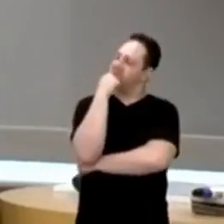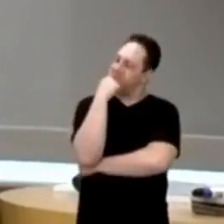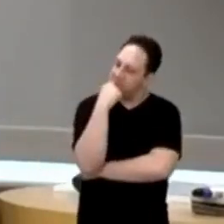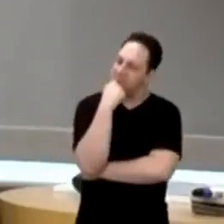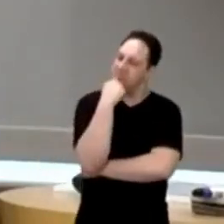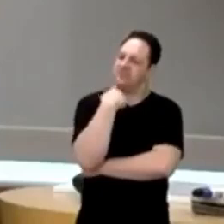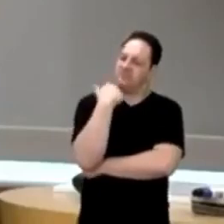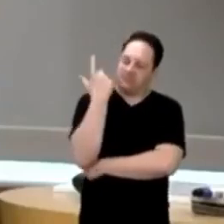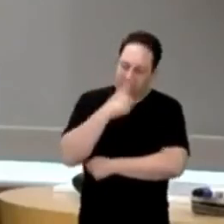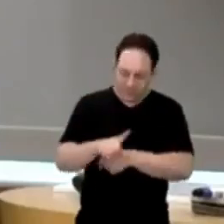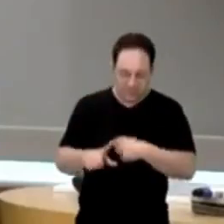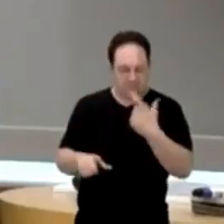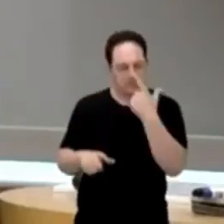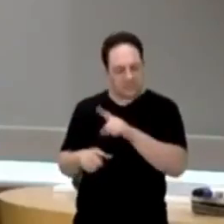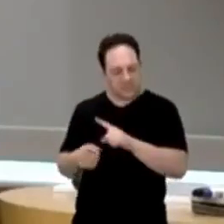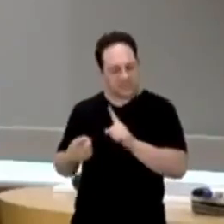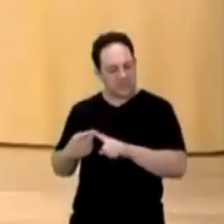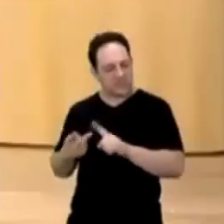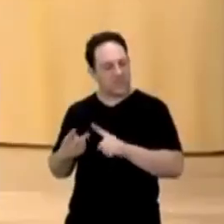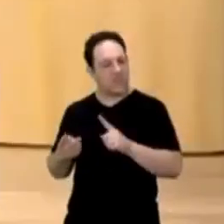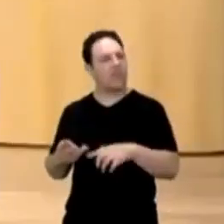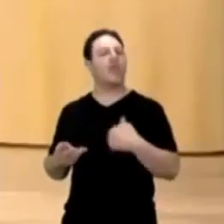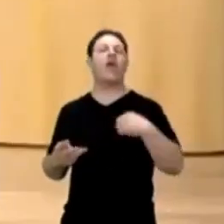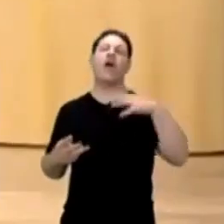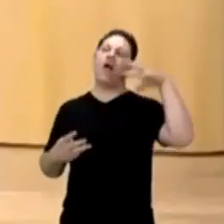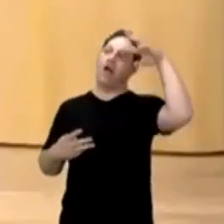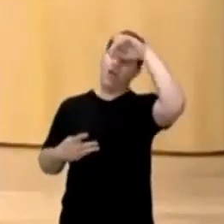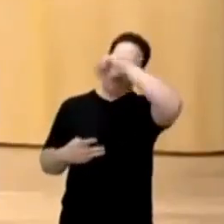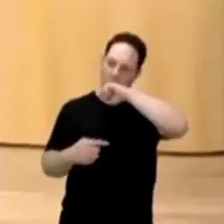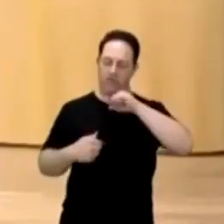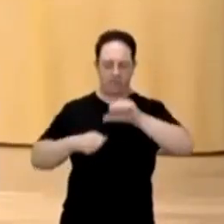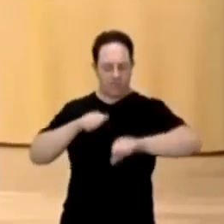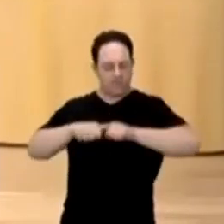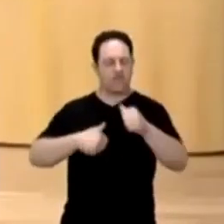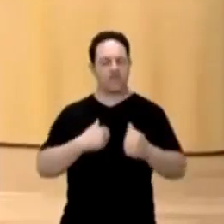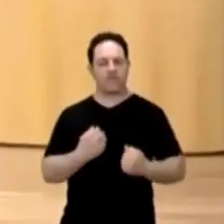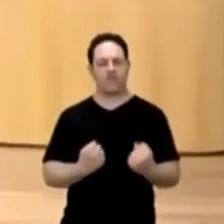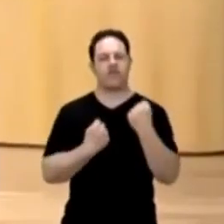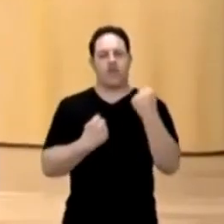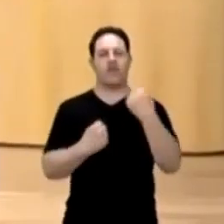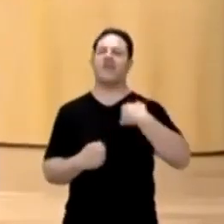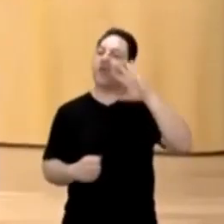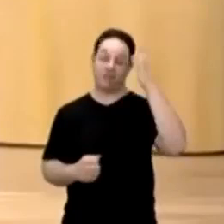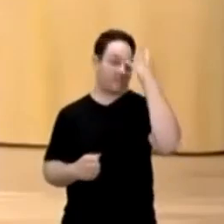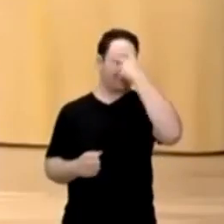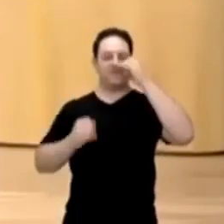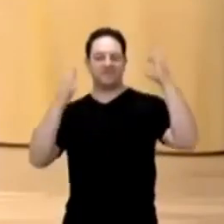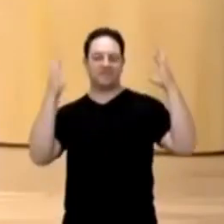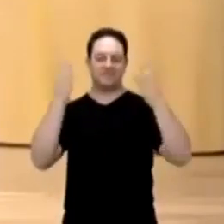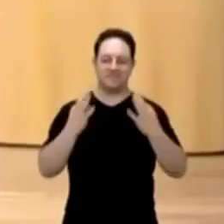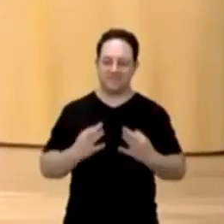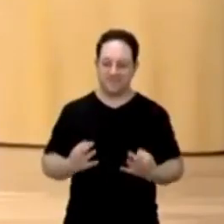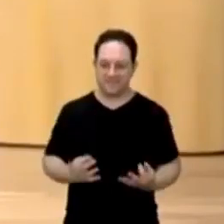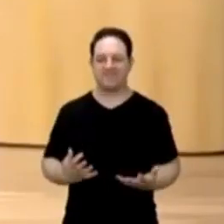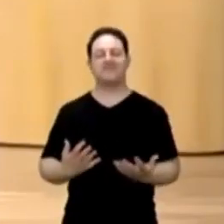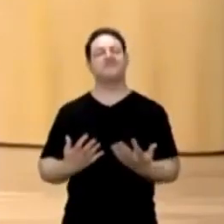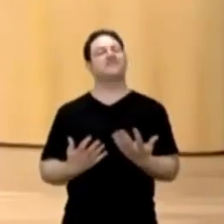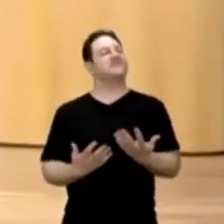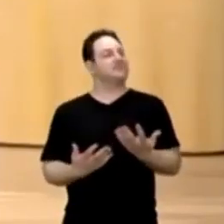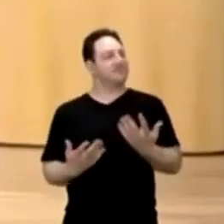Nossa. Olha só, mano! Você mudou. Mais forte. Você tá mais forte, você tá mais bonita. Você tá mais,